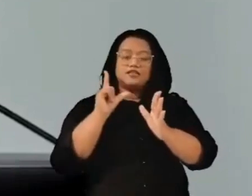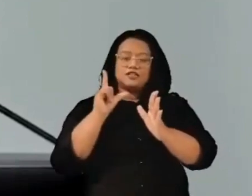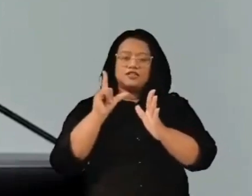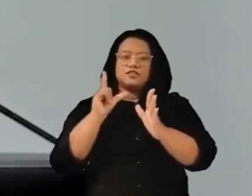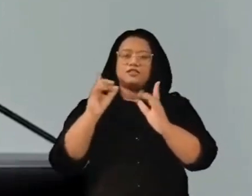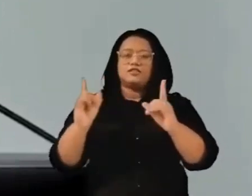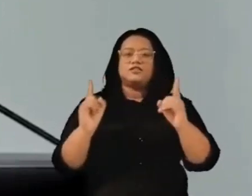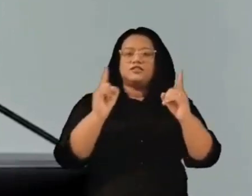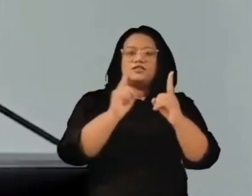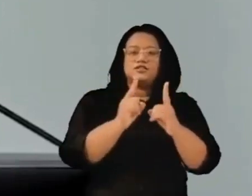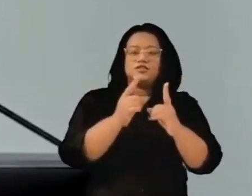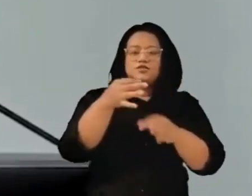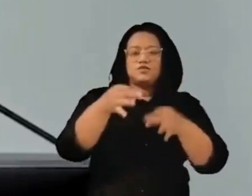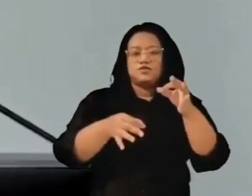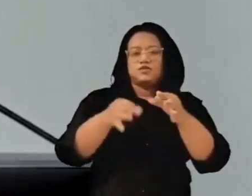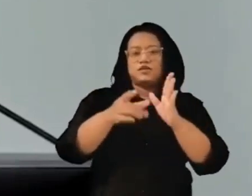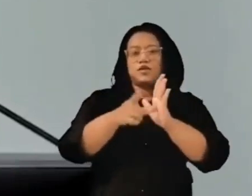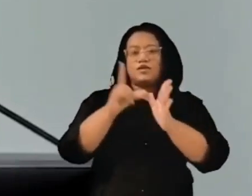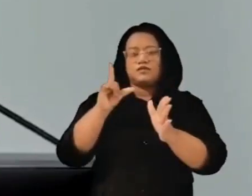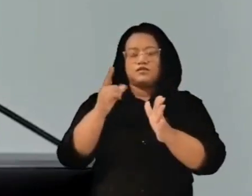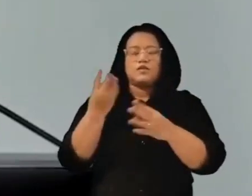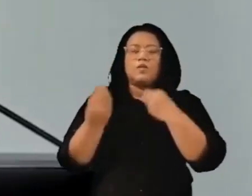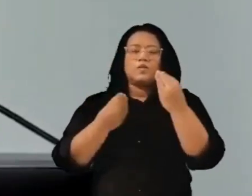né? Que é o mais importante.